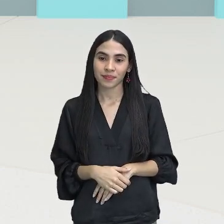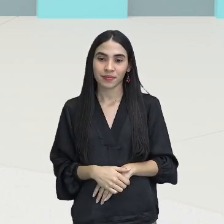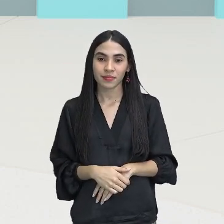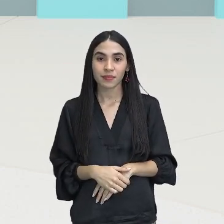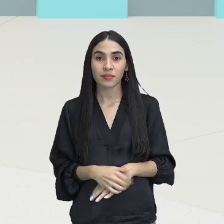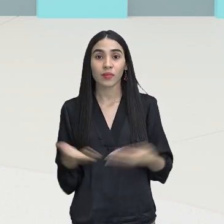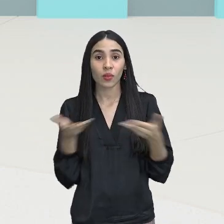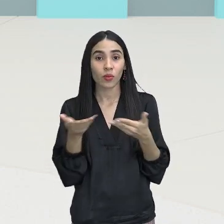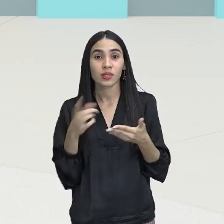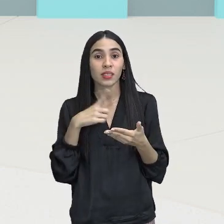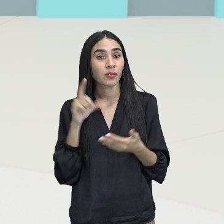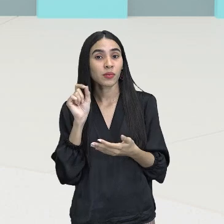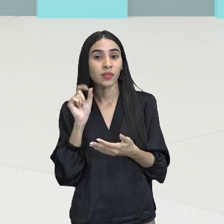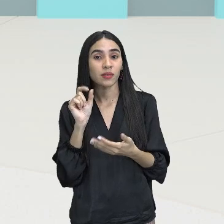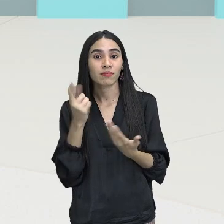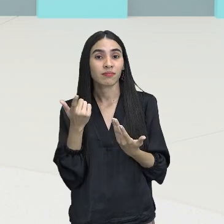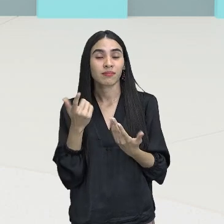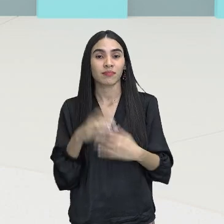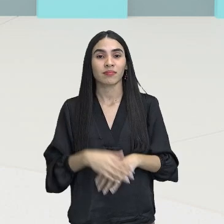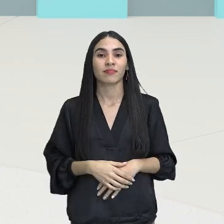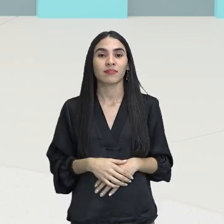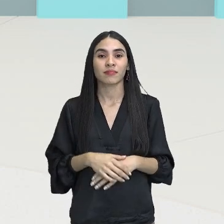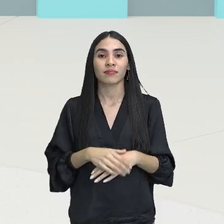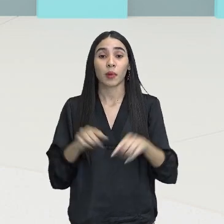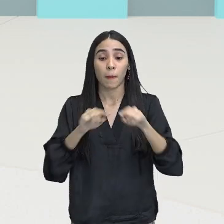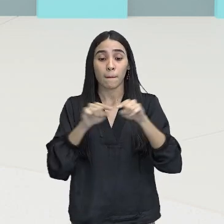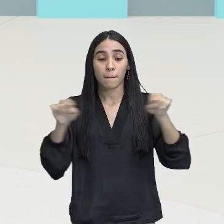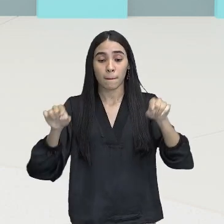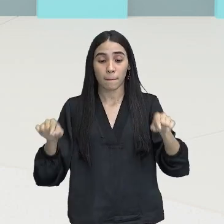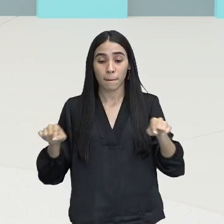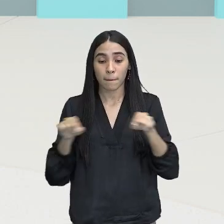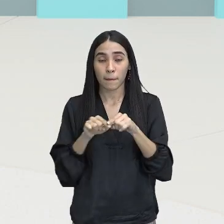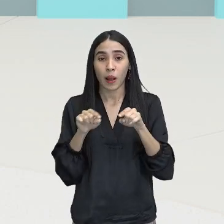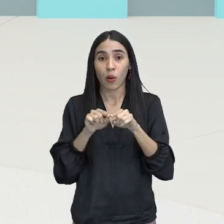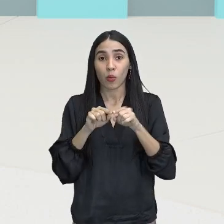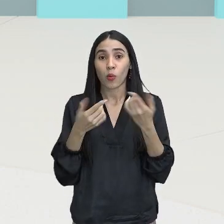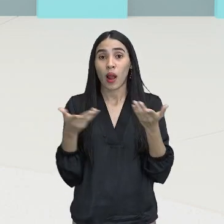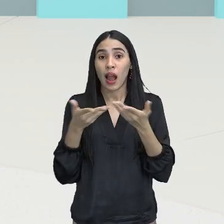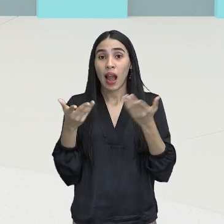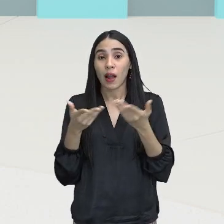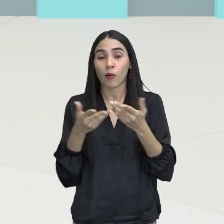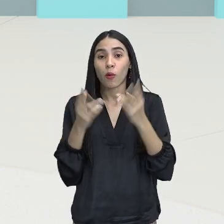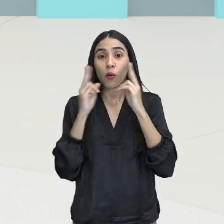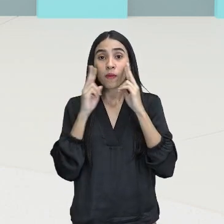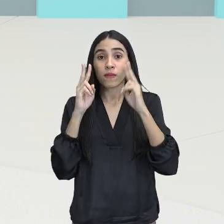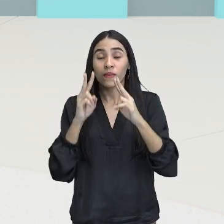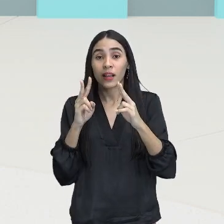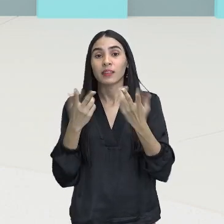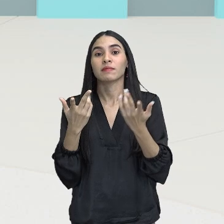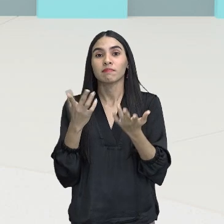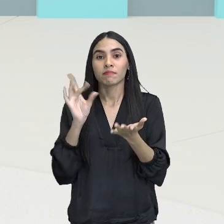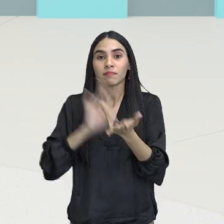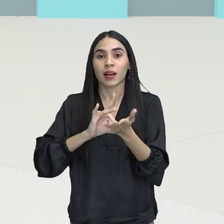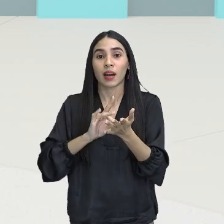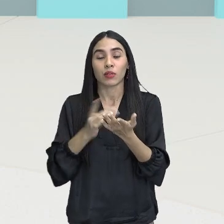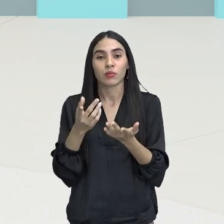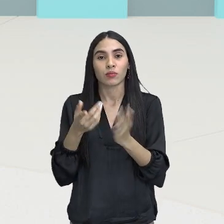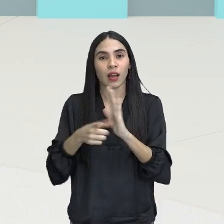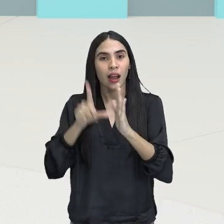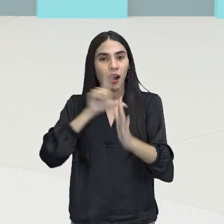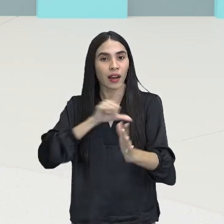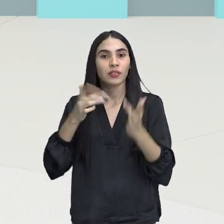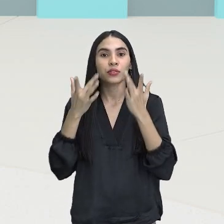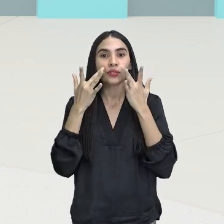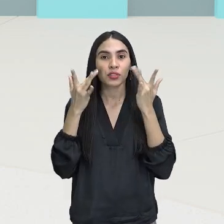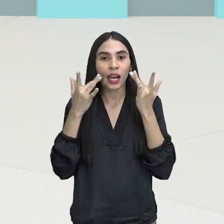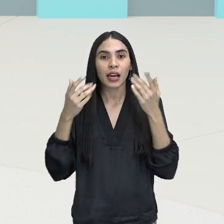dia nós temos o quê? Dos palcos para as telas. O teatro, que antes era